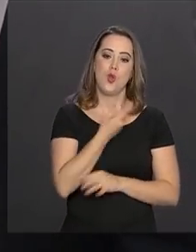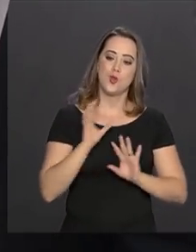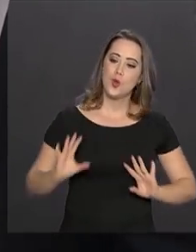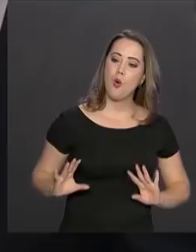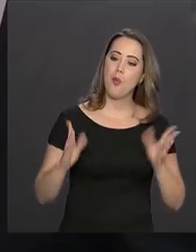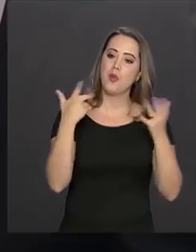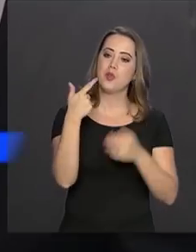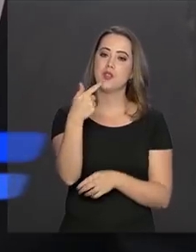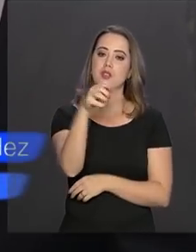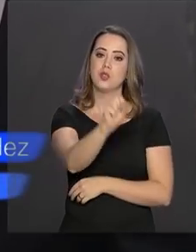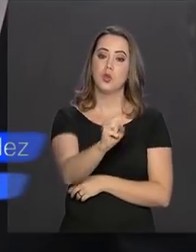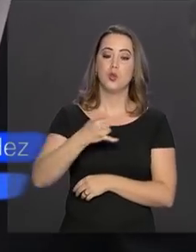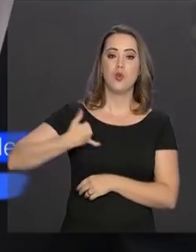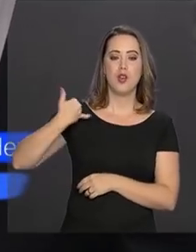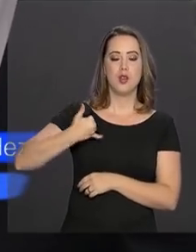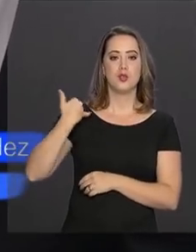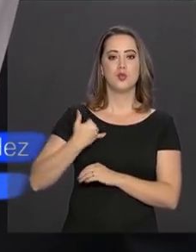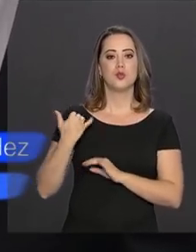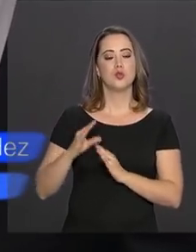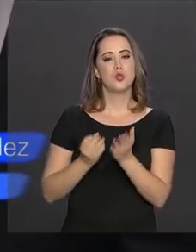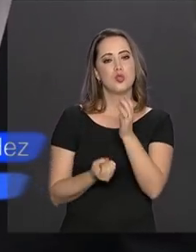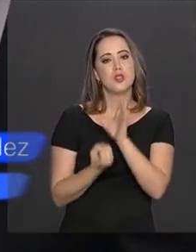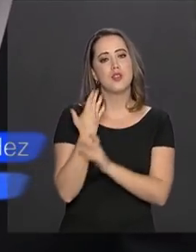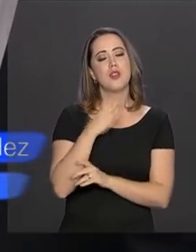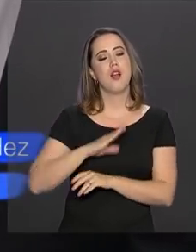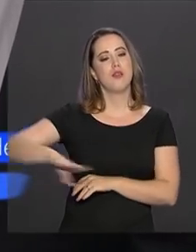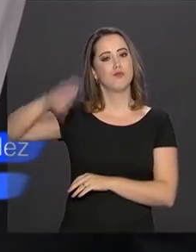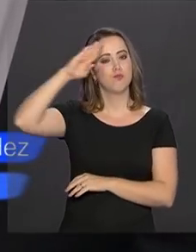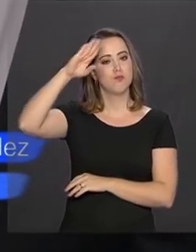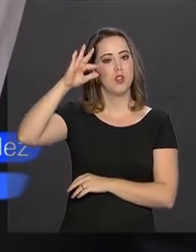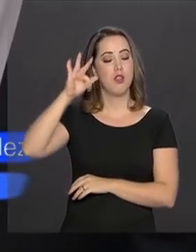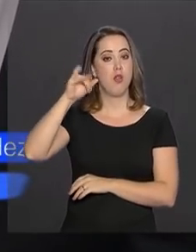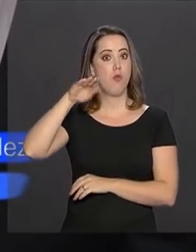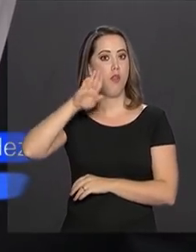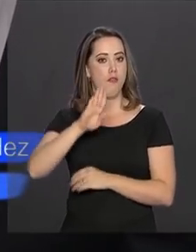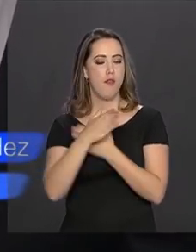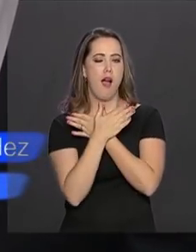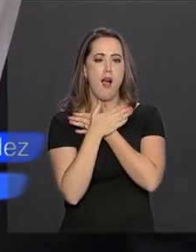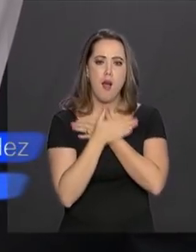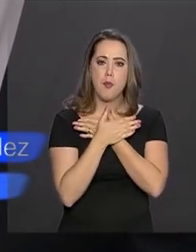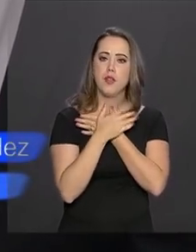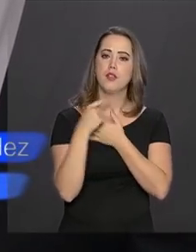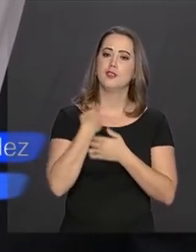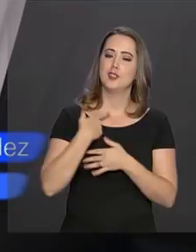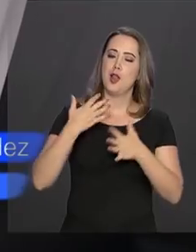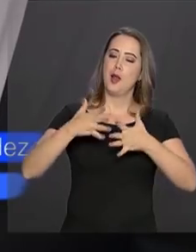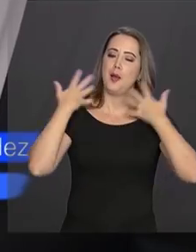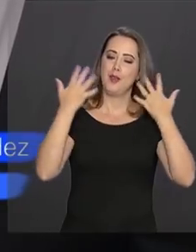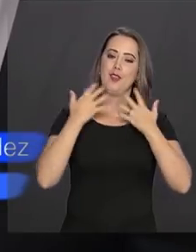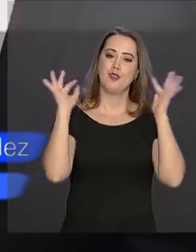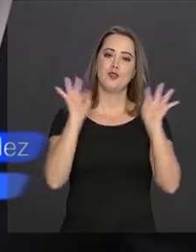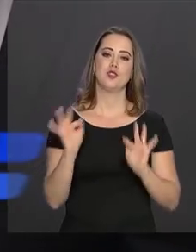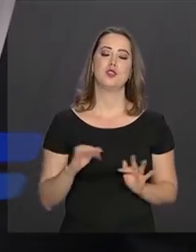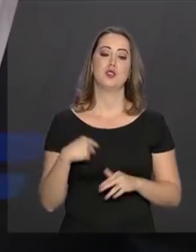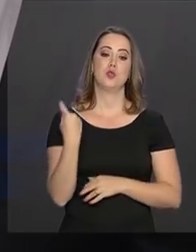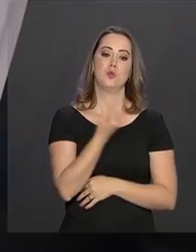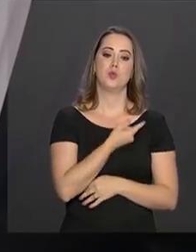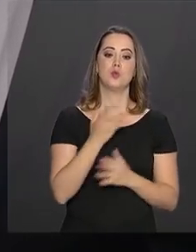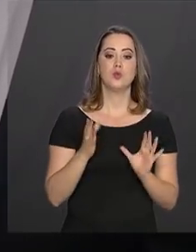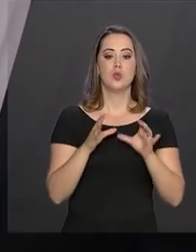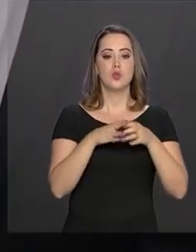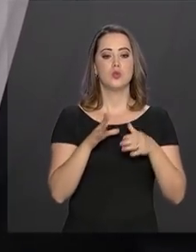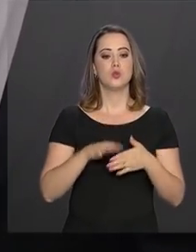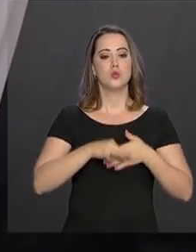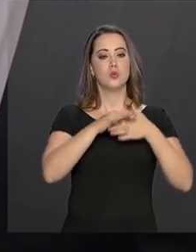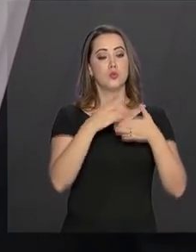78 anos de criação do Ministério da Aeronáutica. É um motivo de muita alegria e satisfação para o comando da